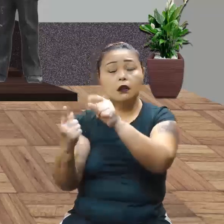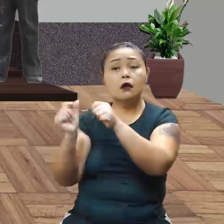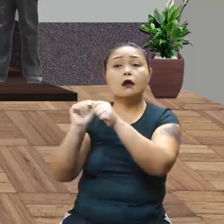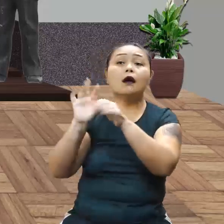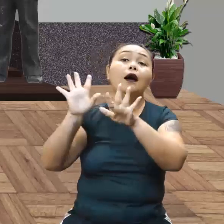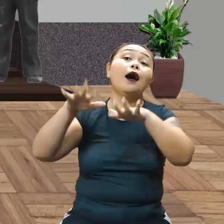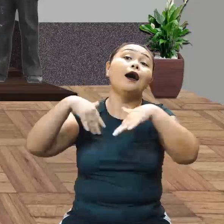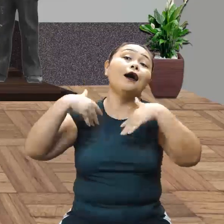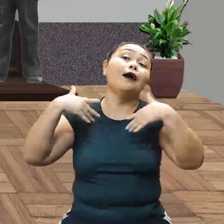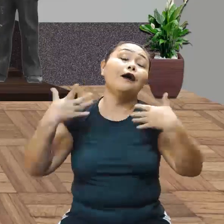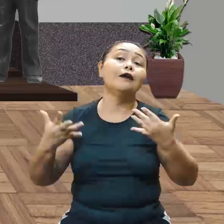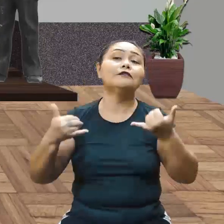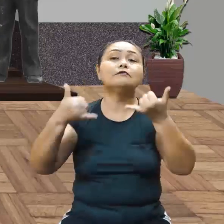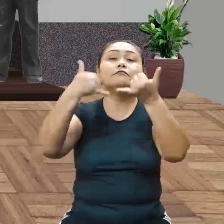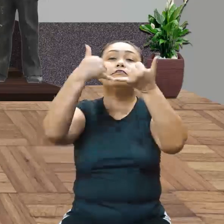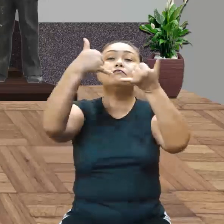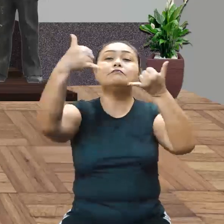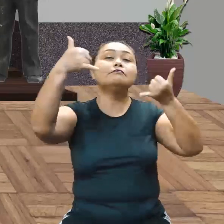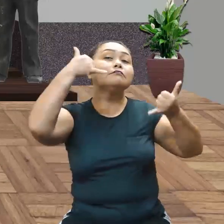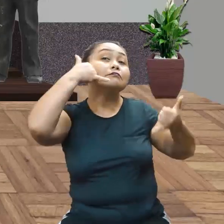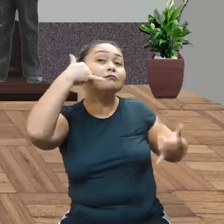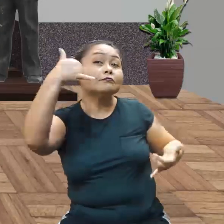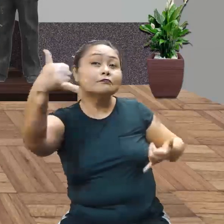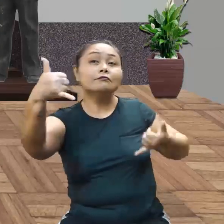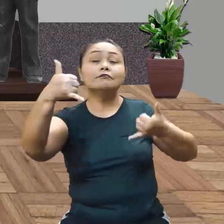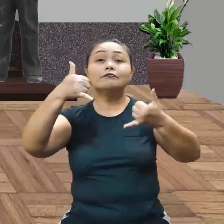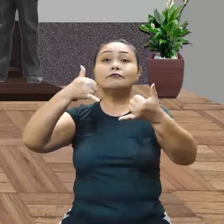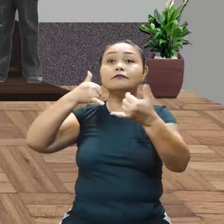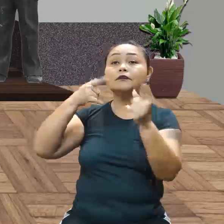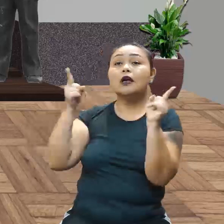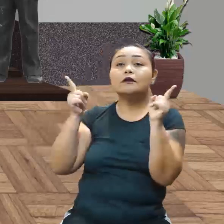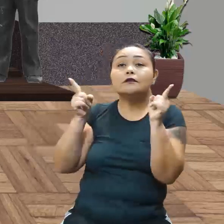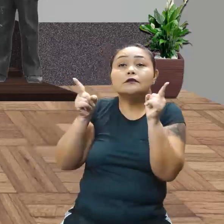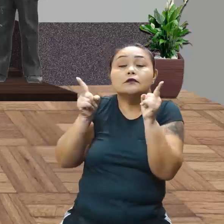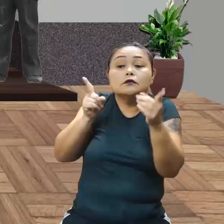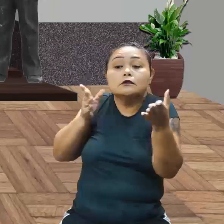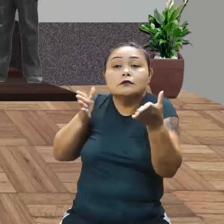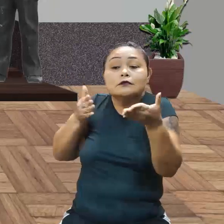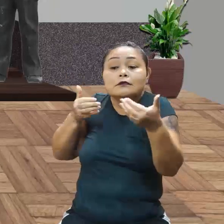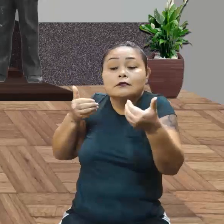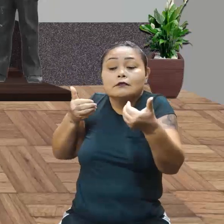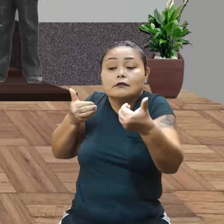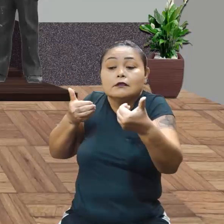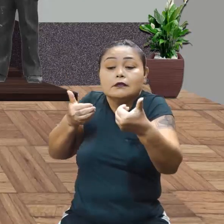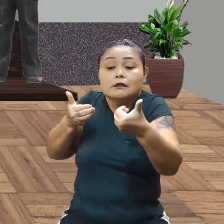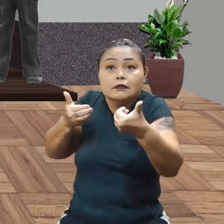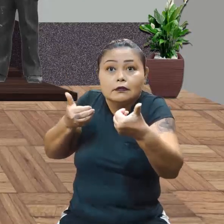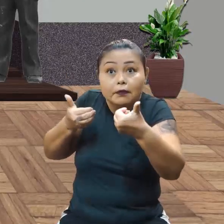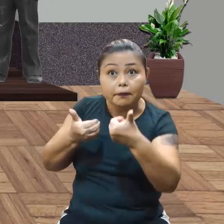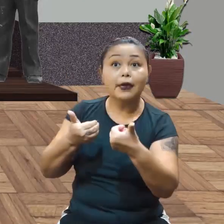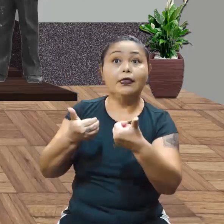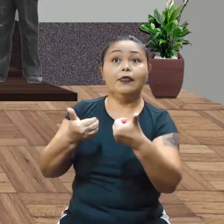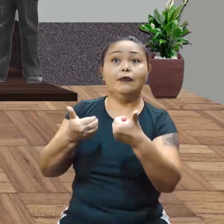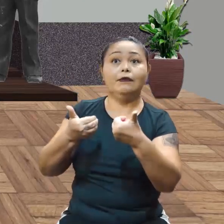Implantar a linha telegráfica significaria encurtar esse